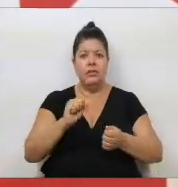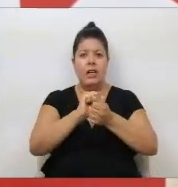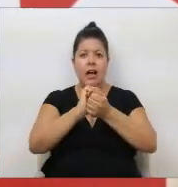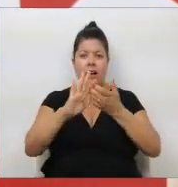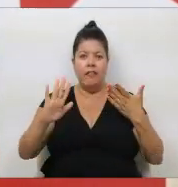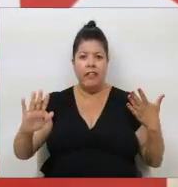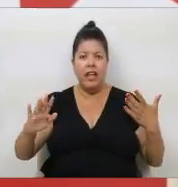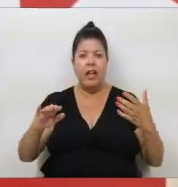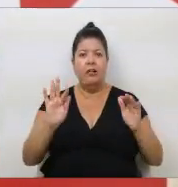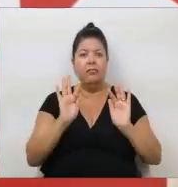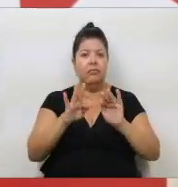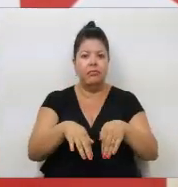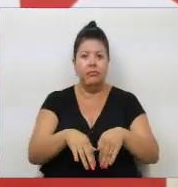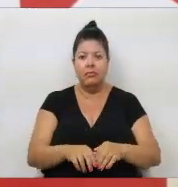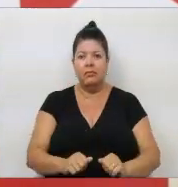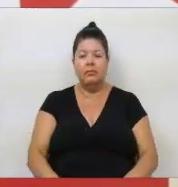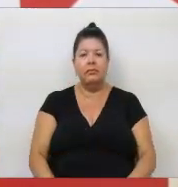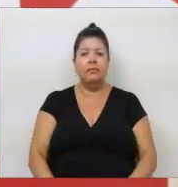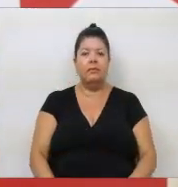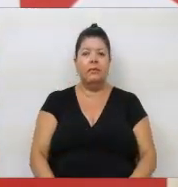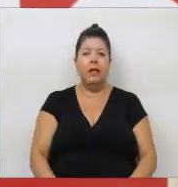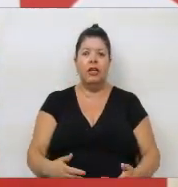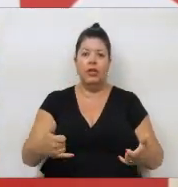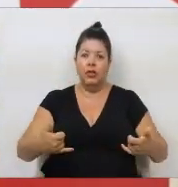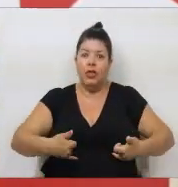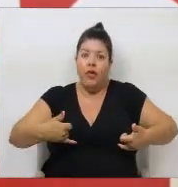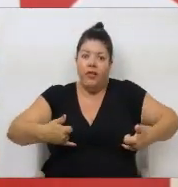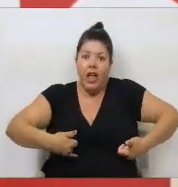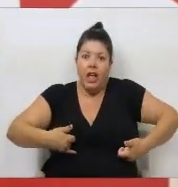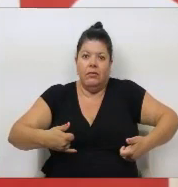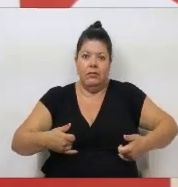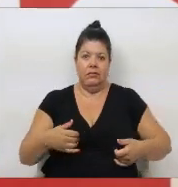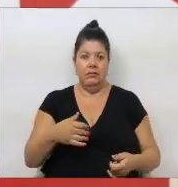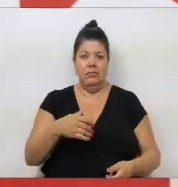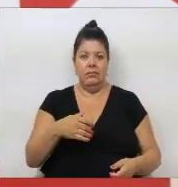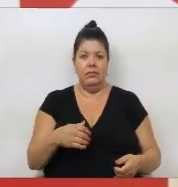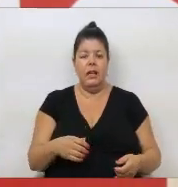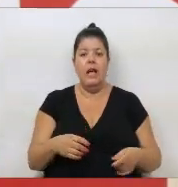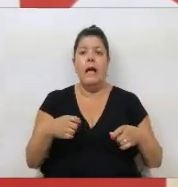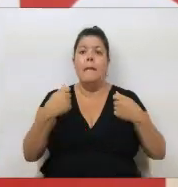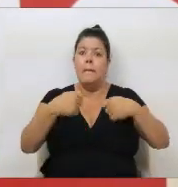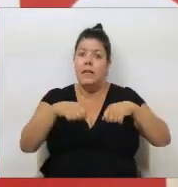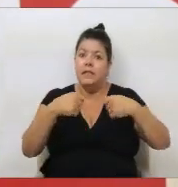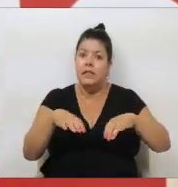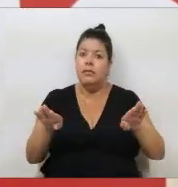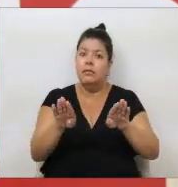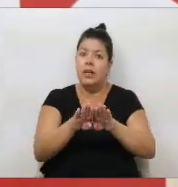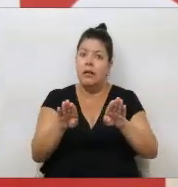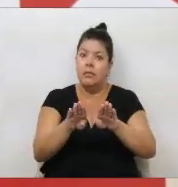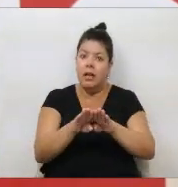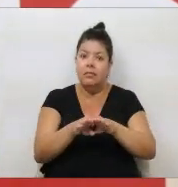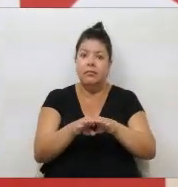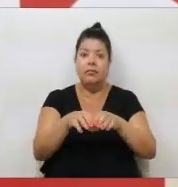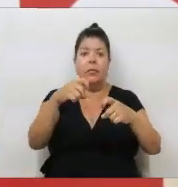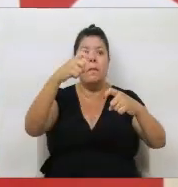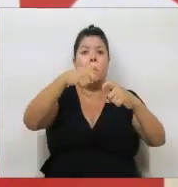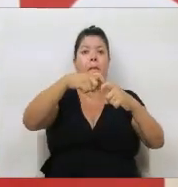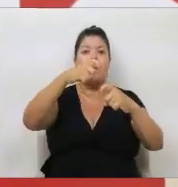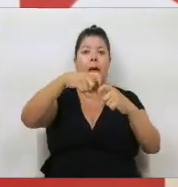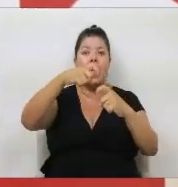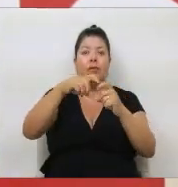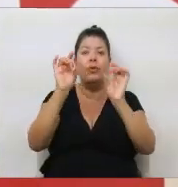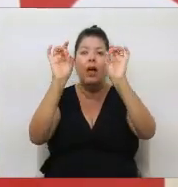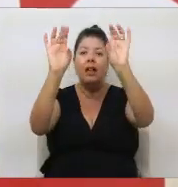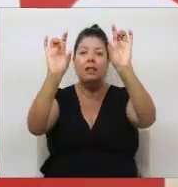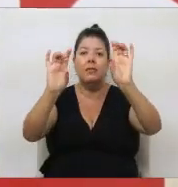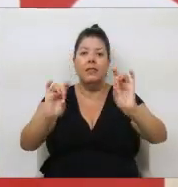sofremos isso na nossa cidade. Nós também precisamos de ter uma clínica geriatra em Imbituba